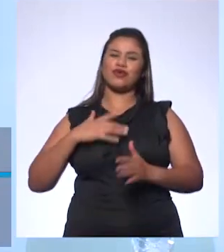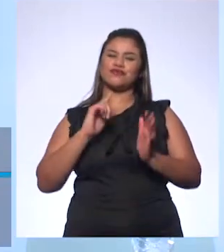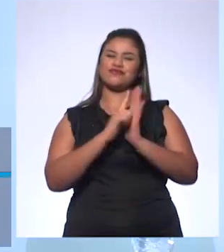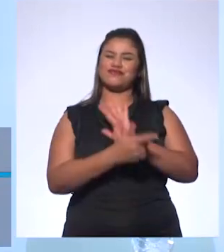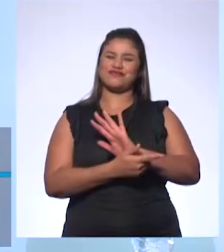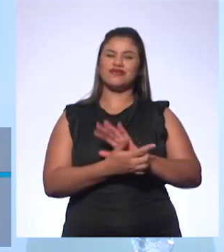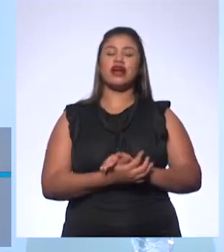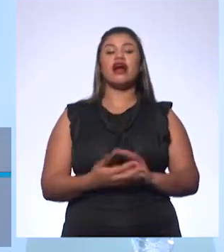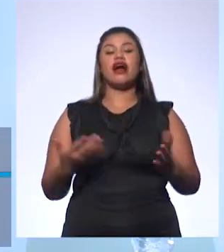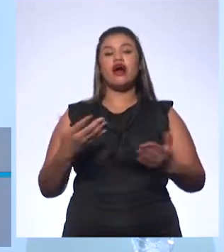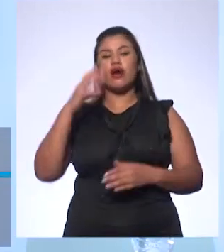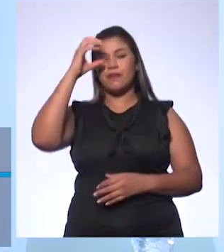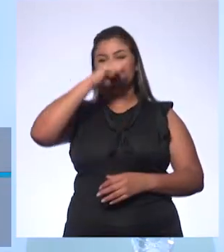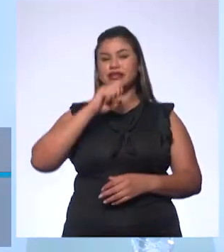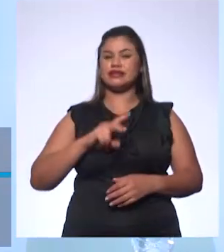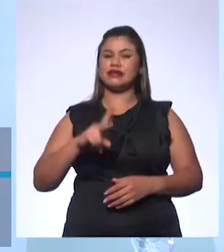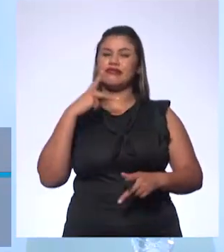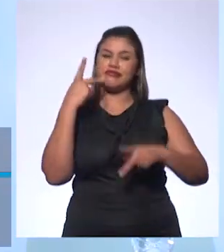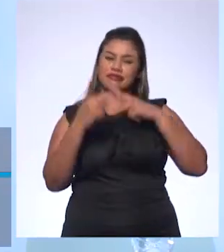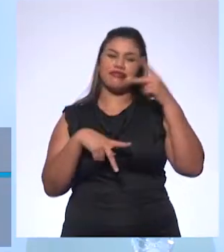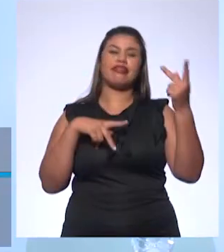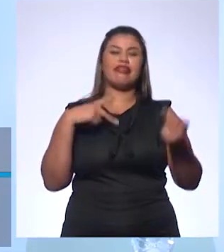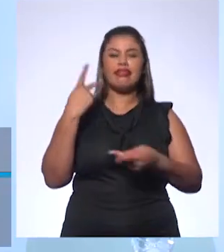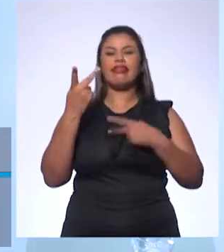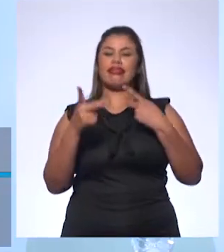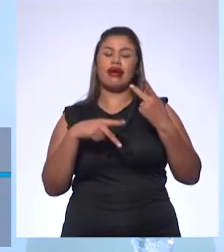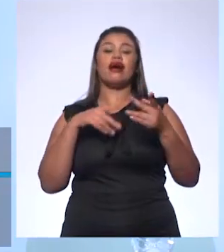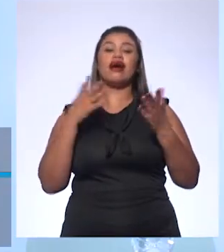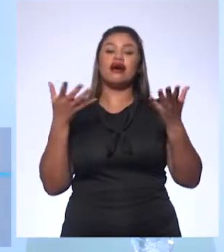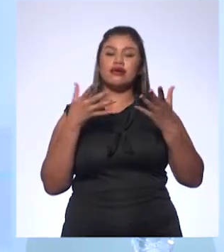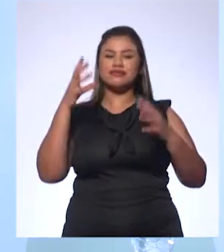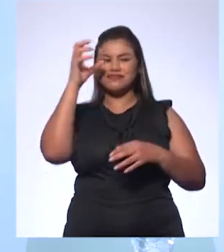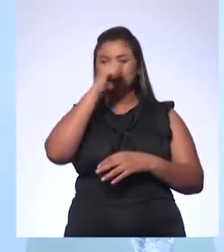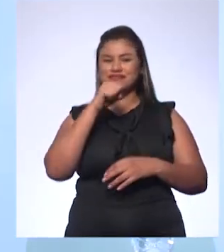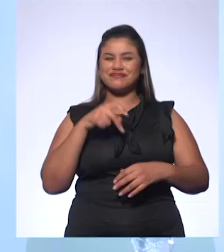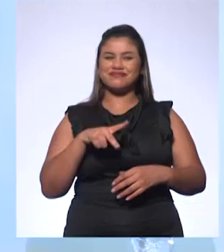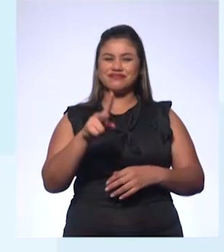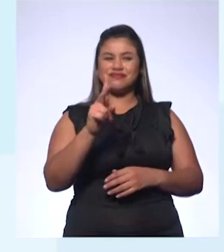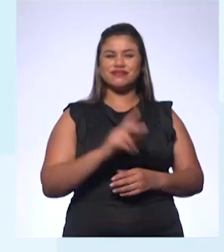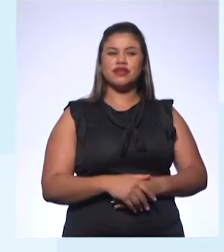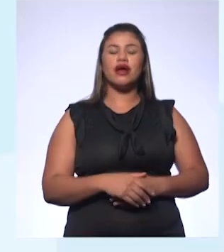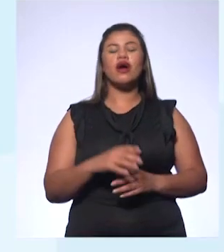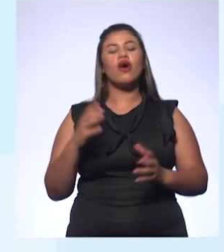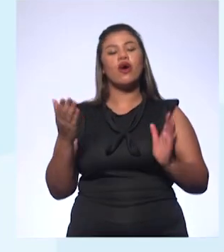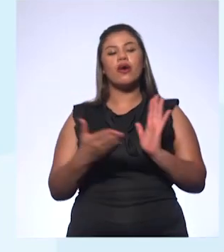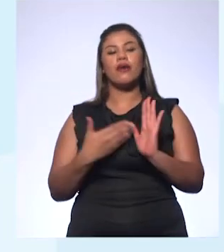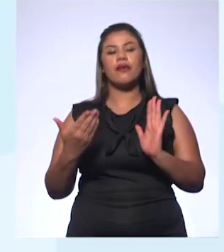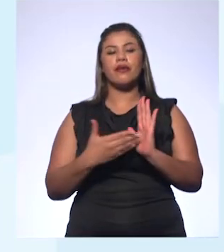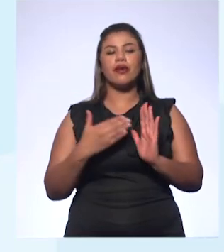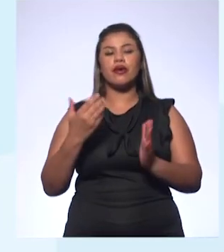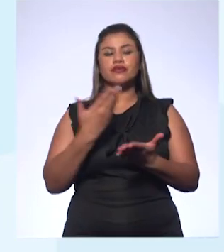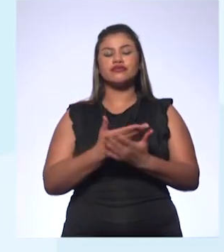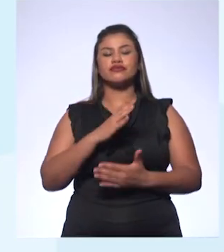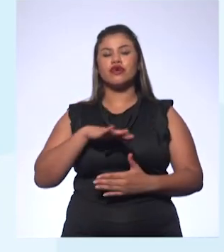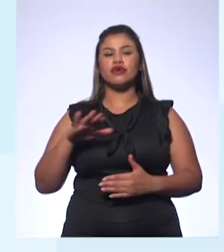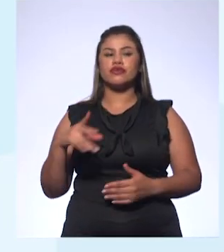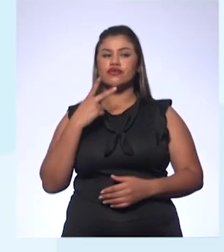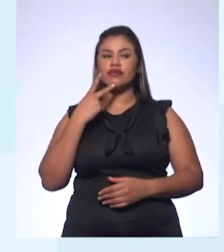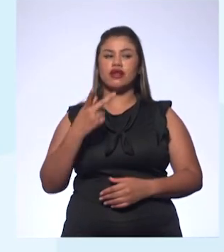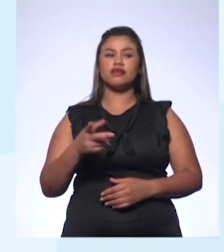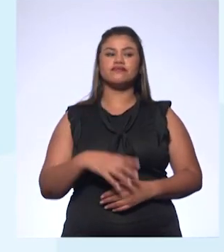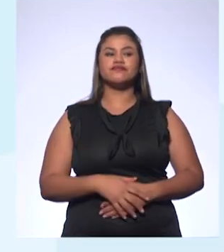Vamos agora para o Aprender Sempre, que eu fiquei falando. Vamos para o Aprender Sempre. Pega aí o seu caderno do aluno. Falta de